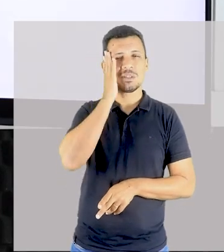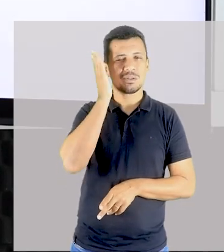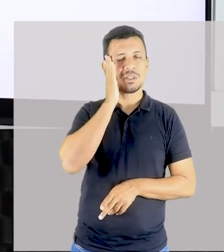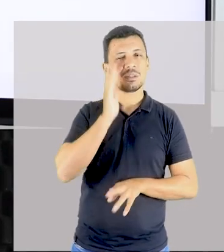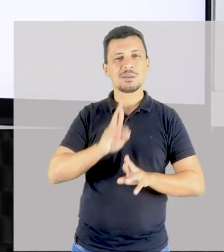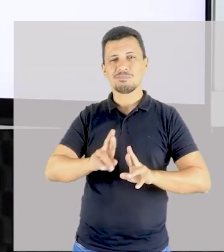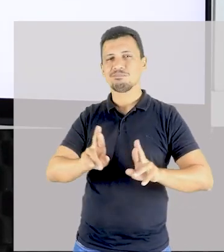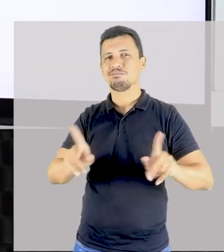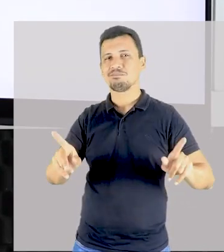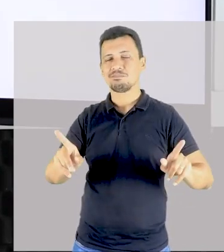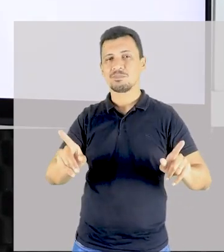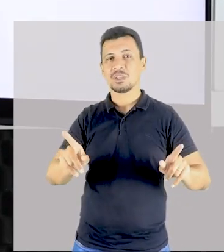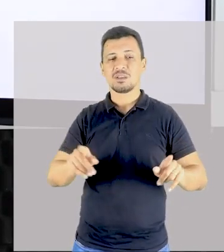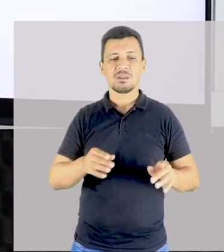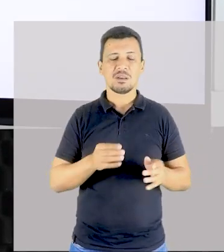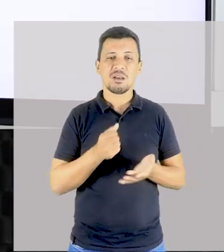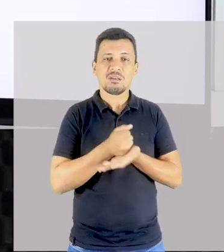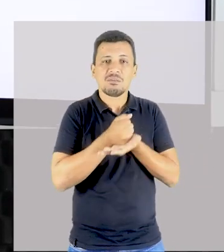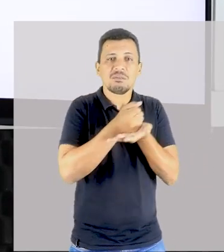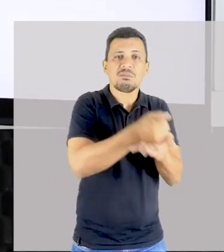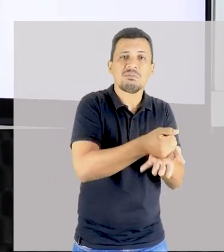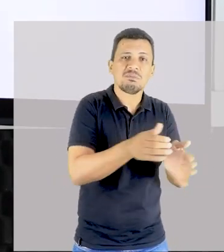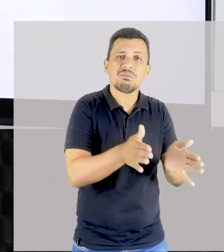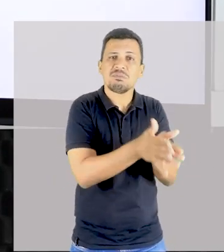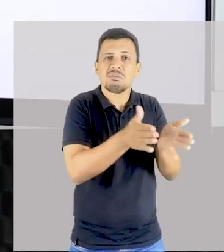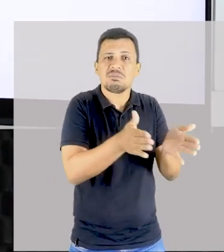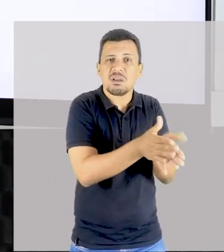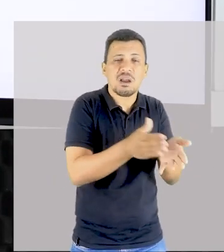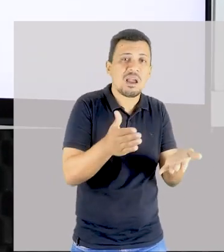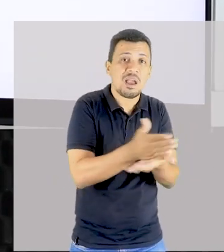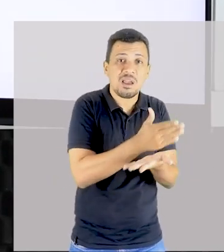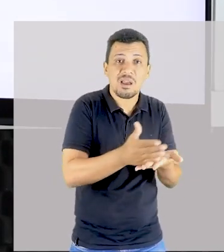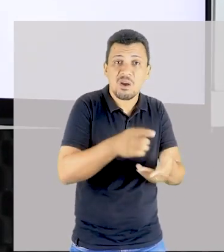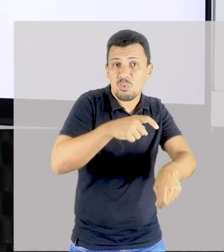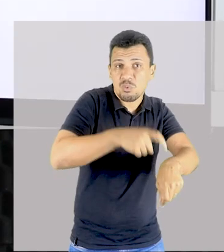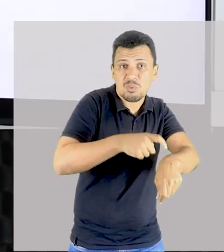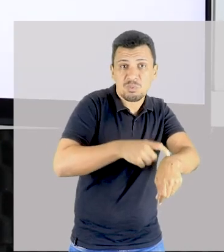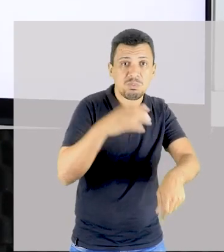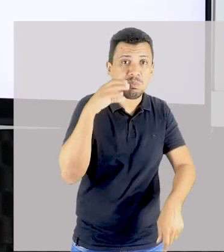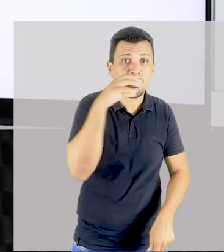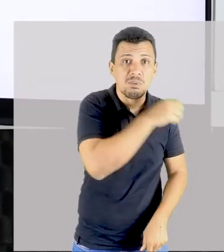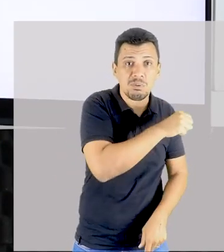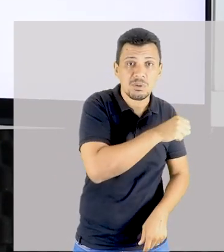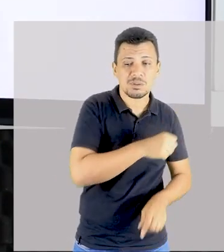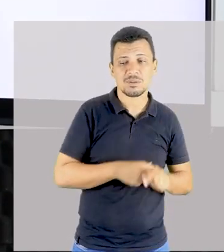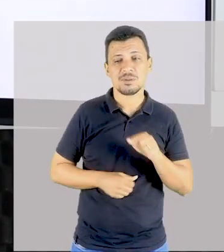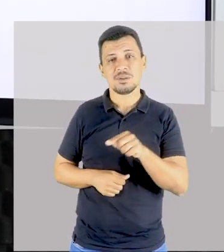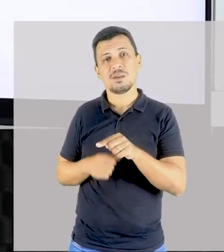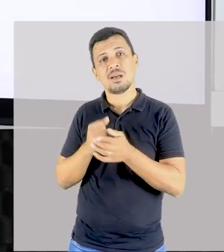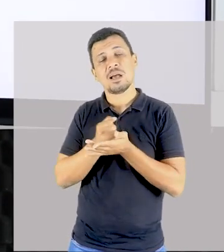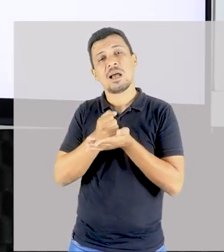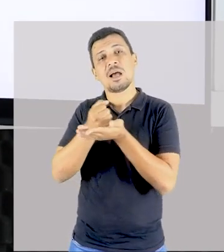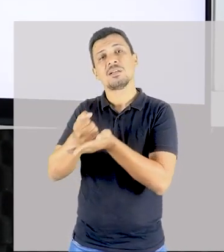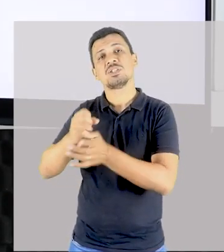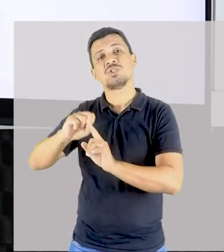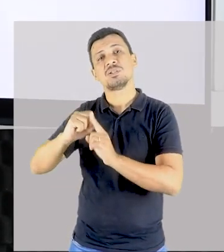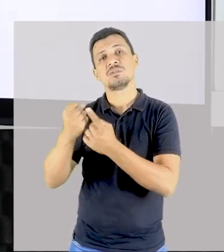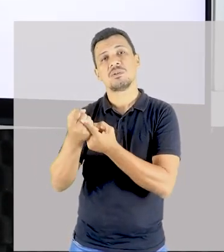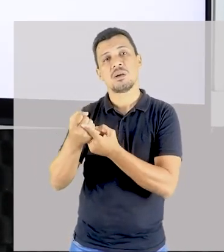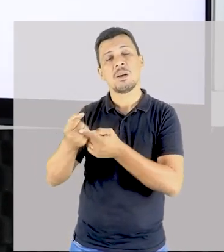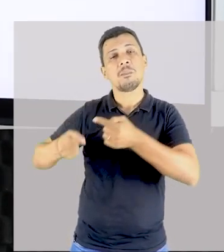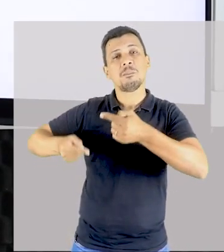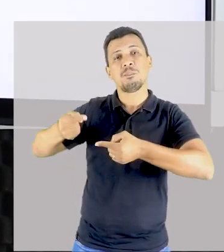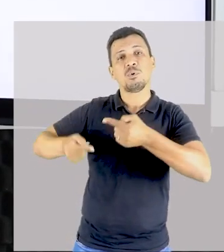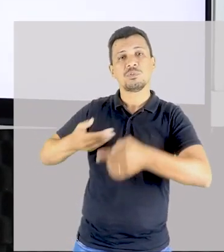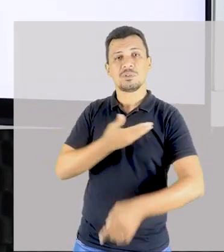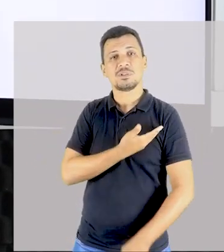coisa assistencialismo é algo mais imediatista Assistência Social são políticas públicas que tendem a